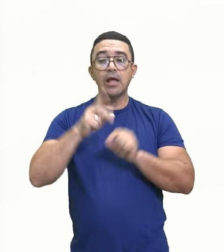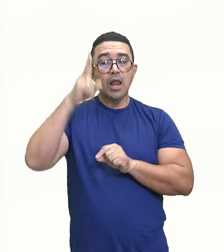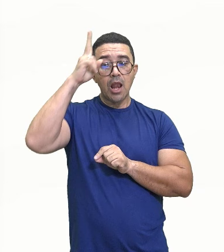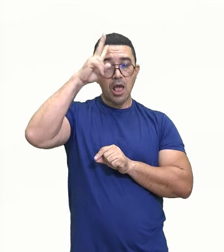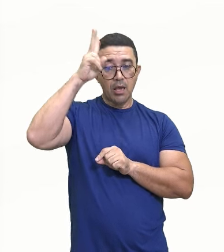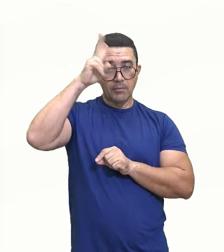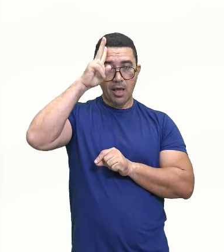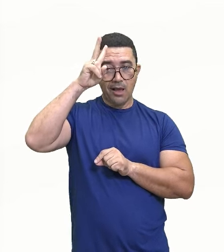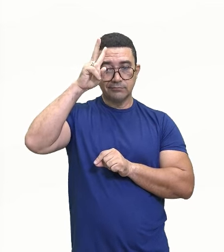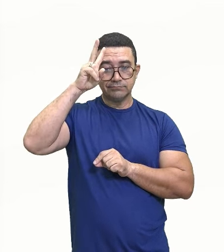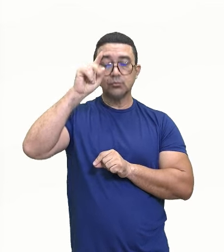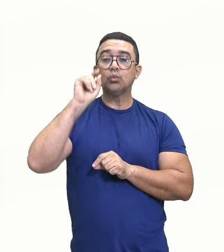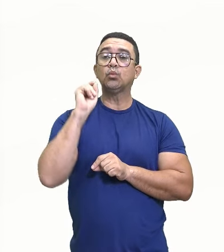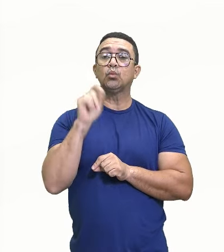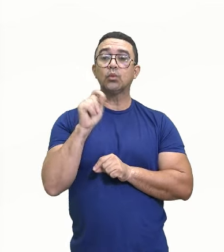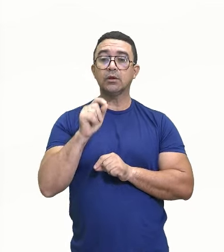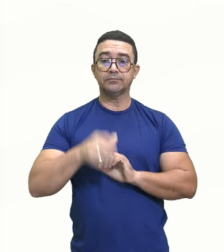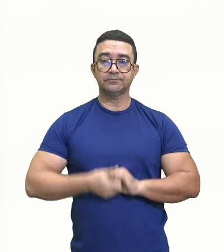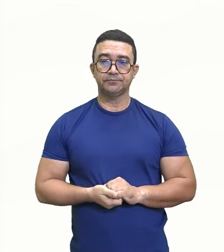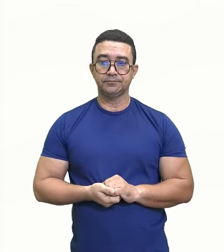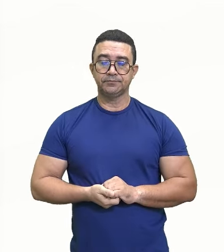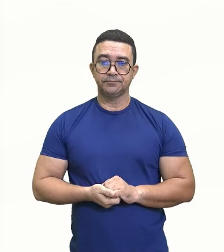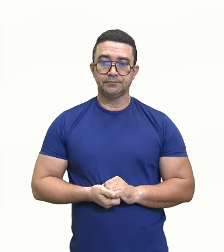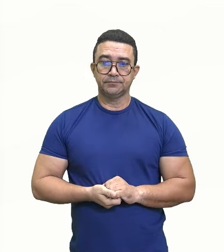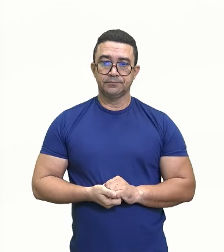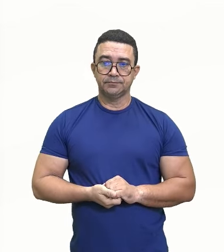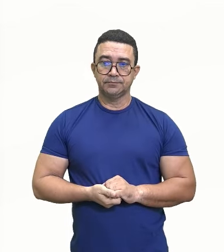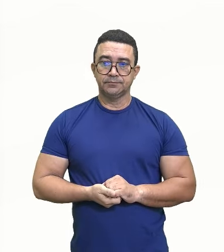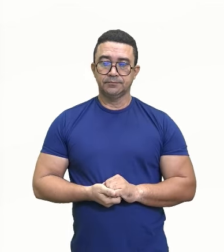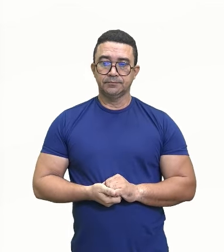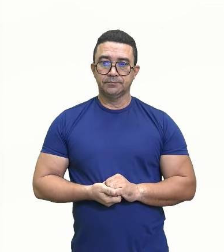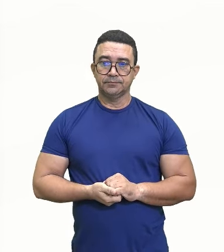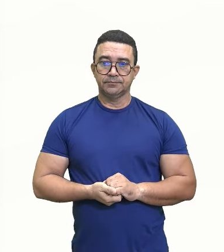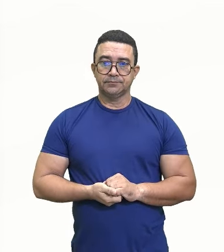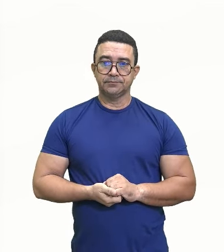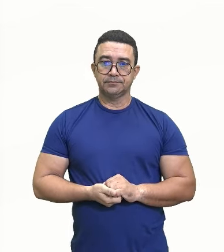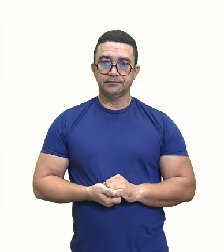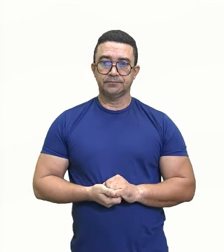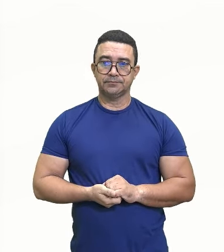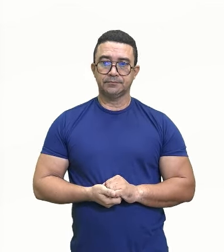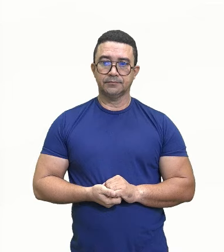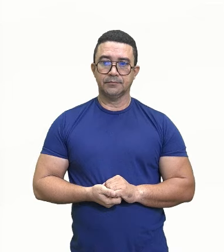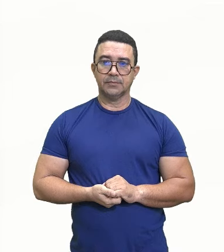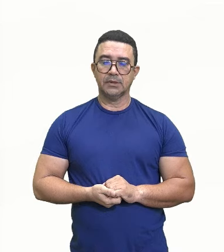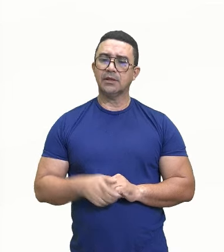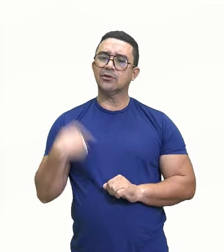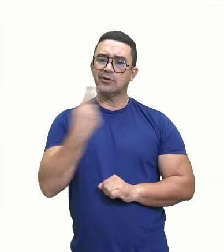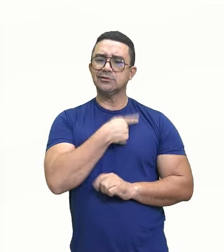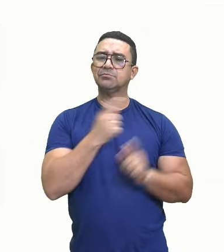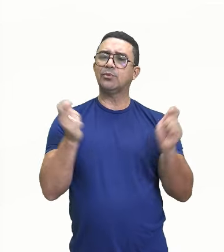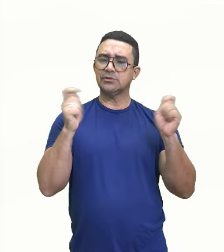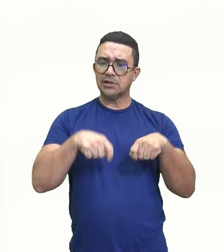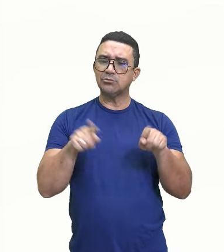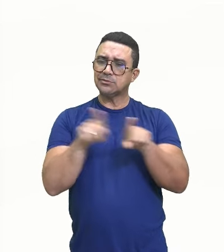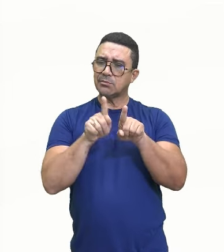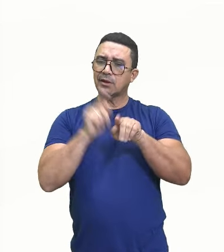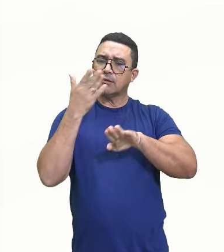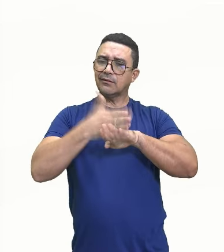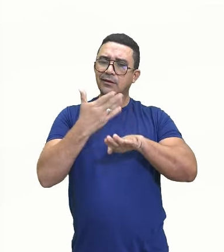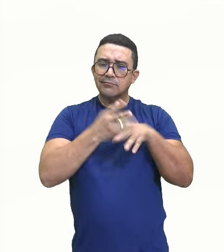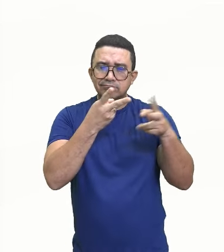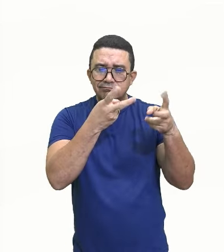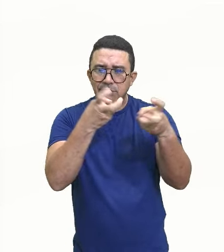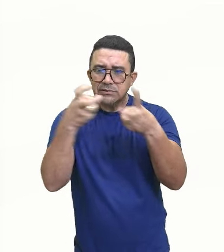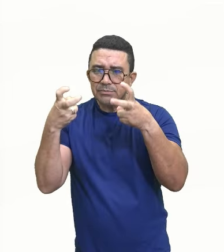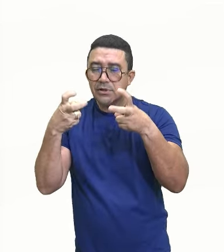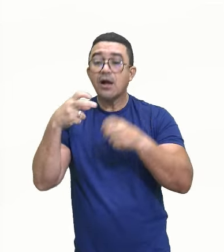a nossa, para a gente lembrar e também para que a gente possa exercitar essa percepção